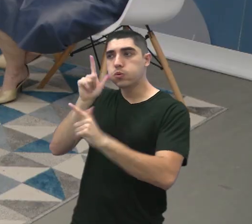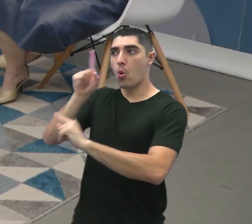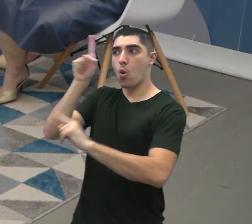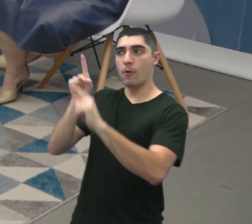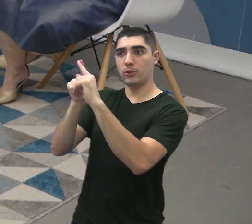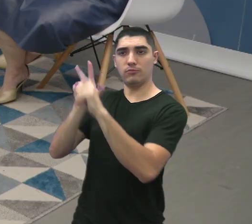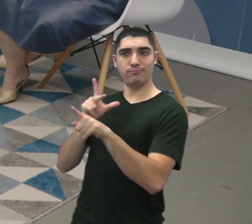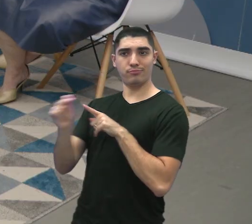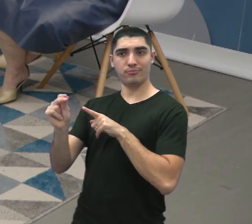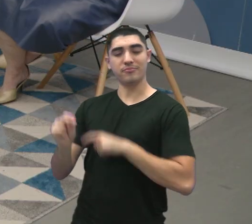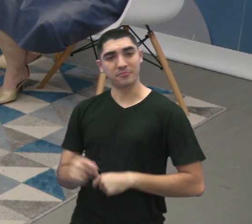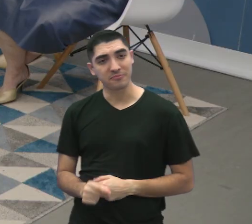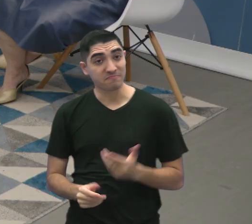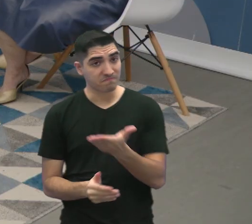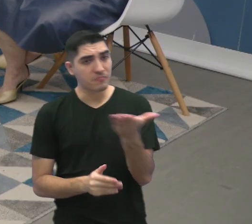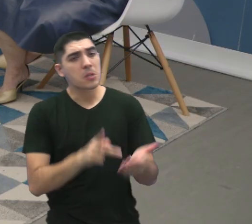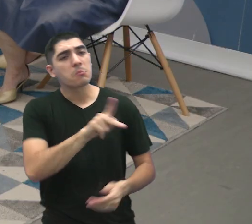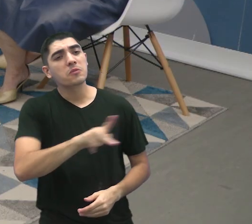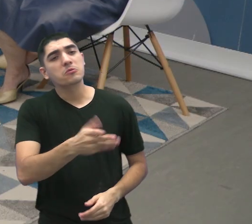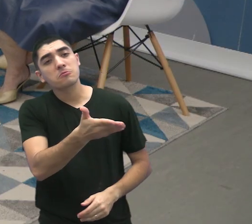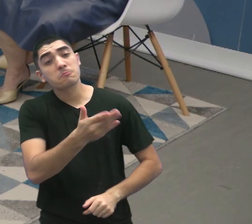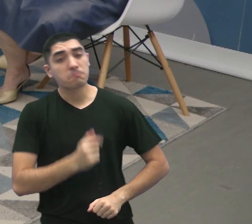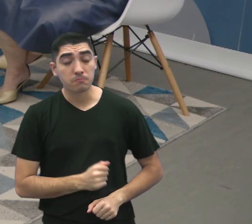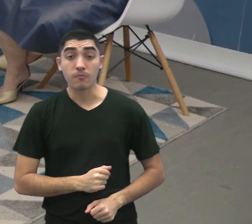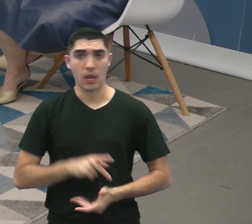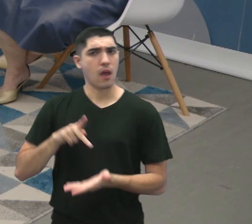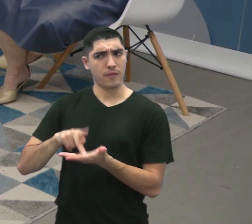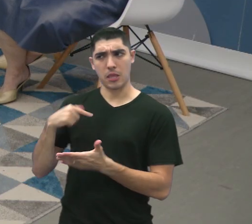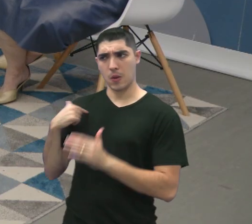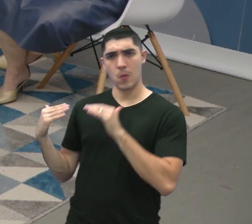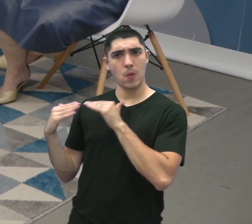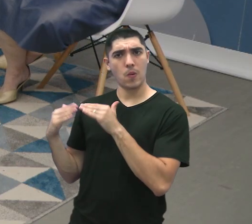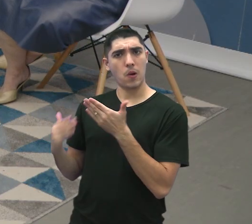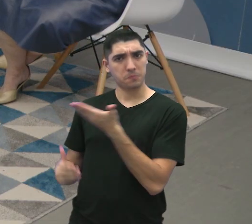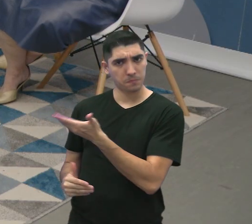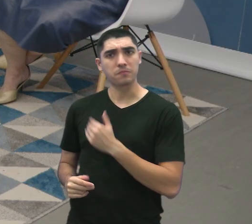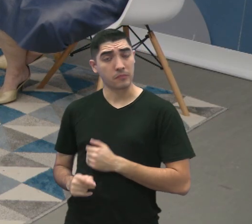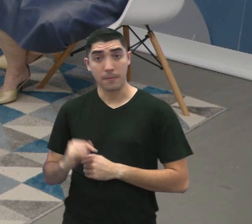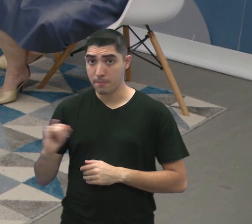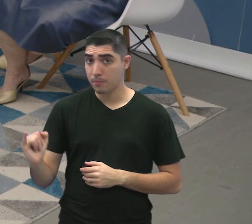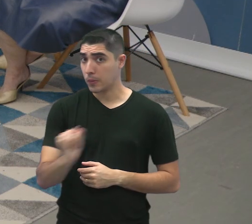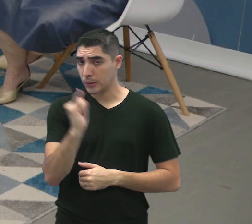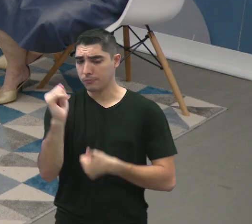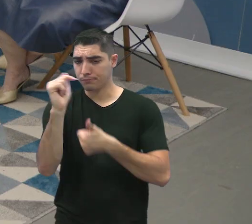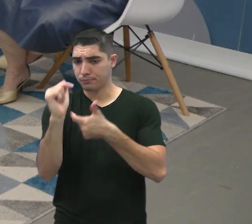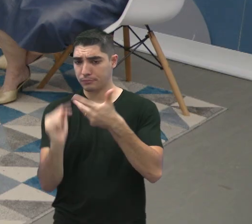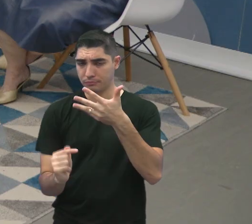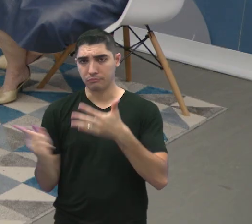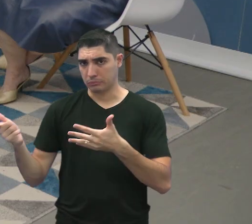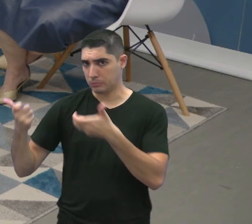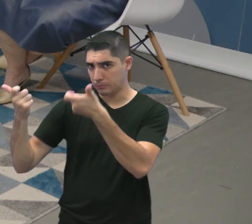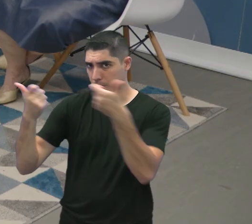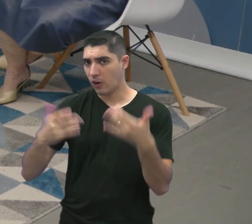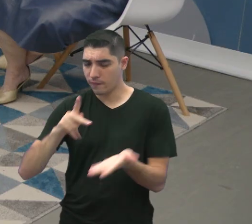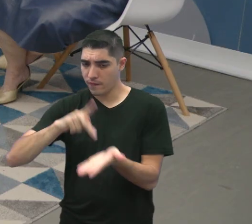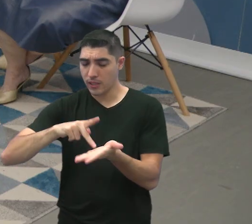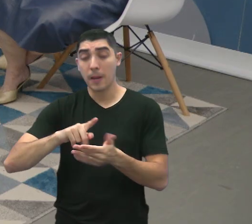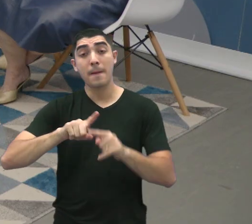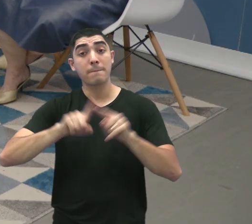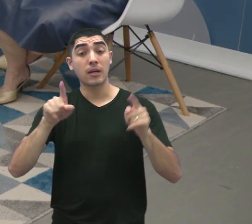certeza. E para você, professor? É verdade, né? Isso tudo que ela falou acho que é muito importante, né? Agora, o problema todo é que